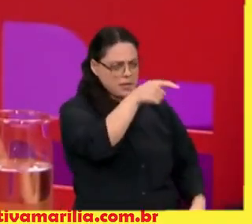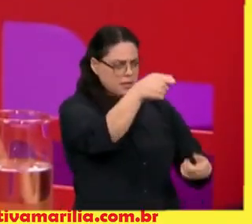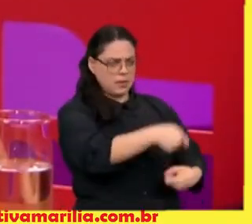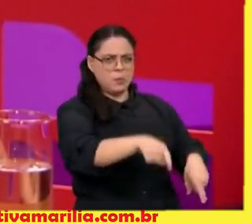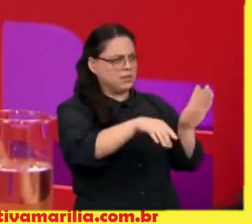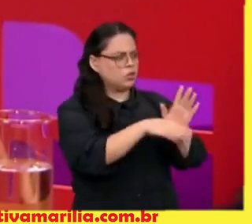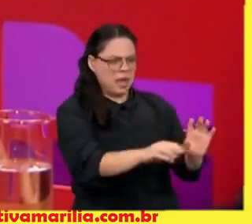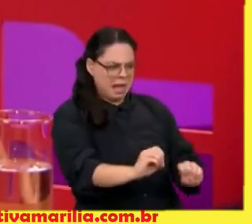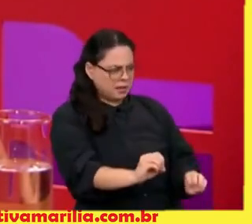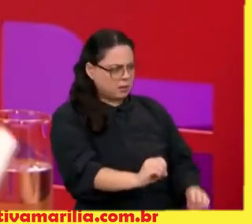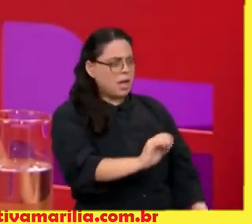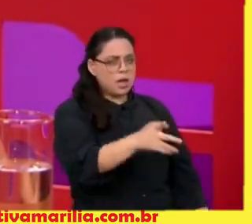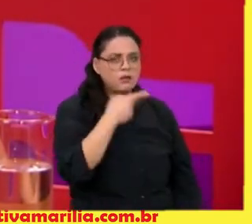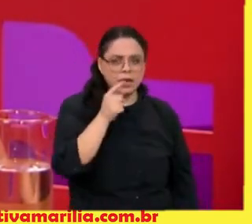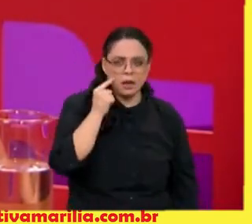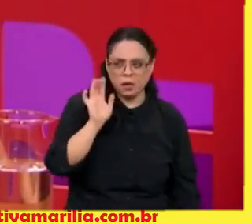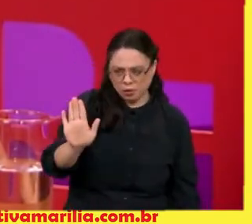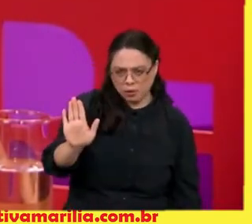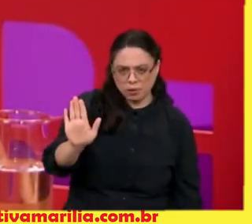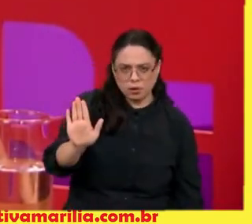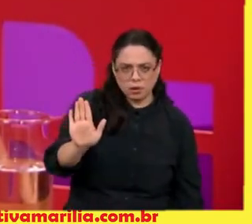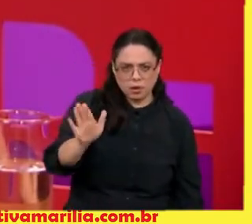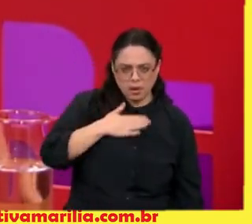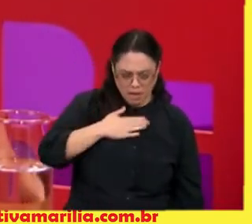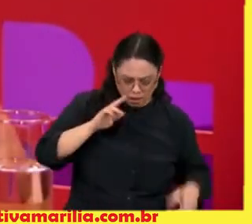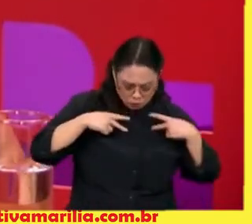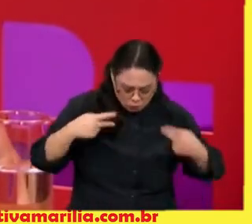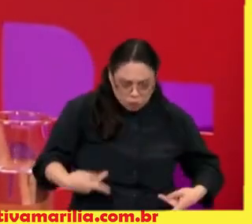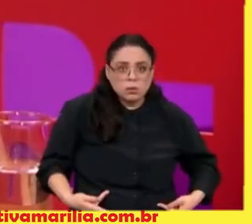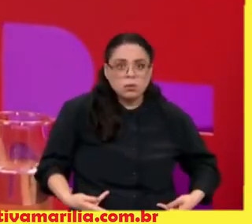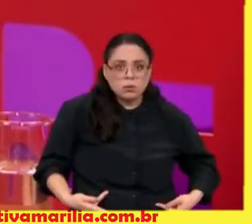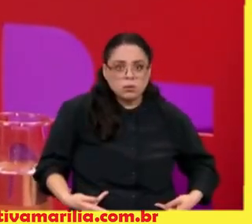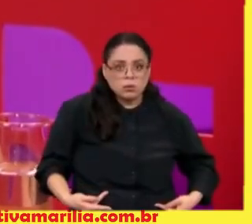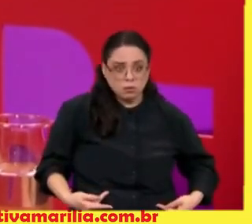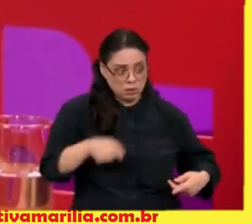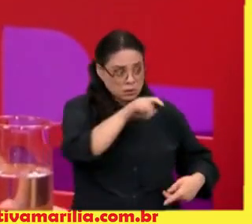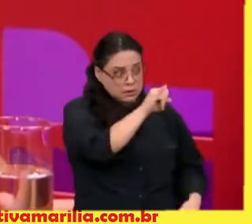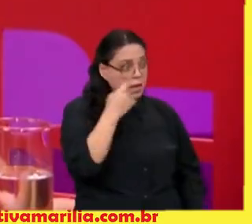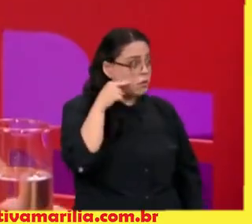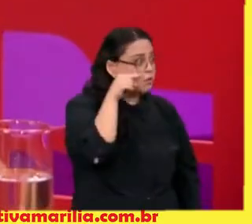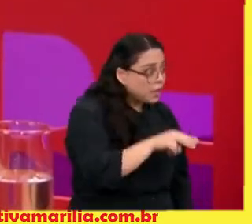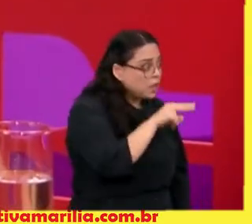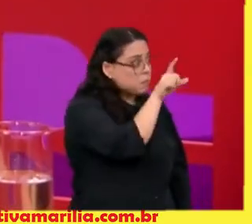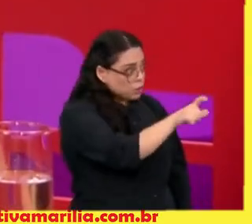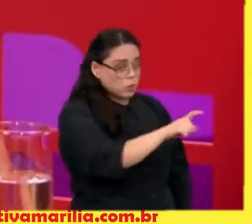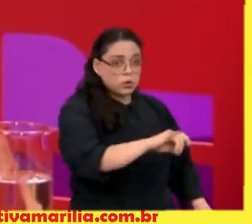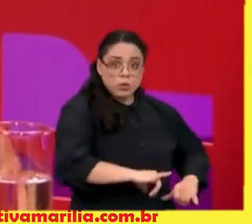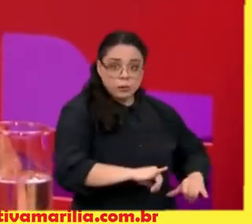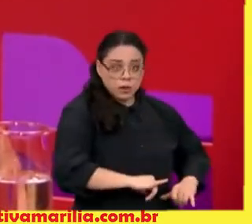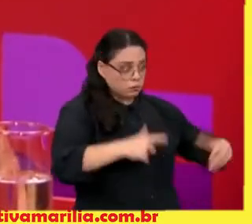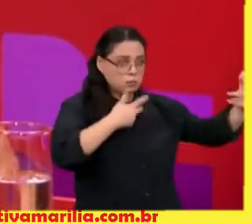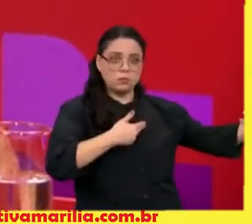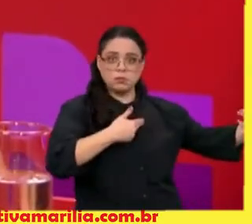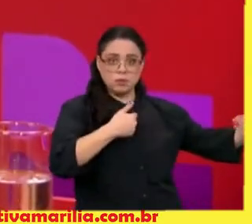também. Preciso ajudar. Só faltava ele dizer, eu sou um homem, nada do que é humano me é estranho. Né? Que é a frase, né? Sim.